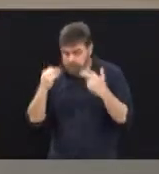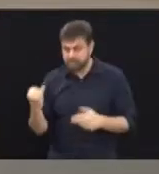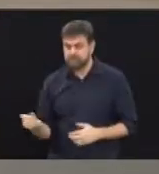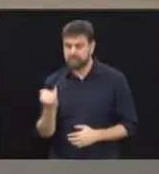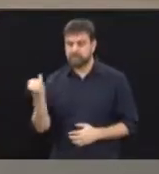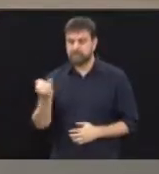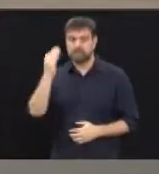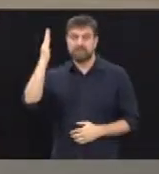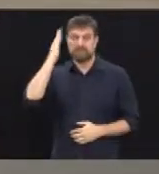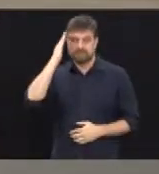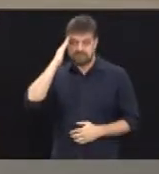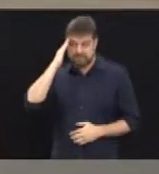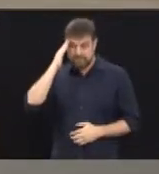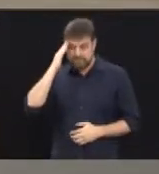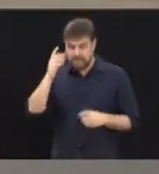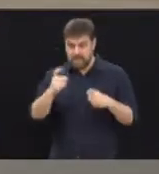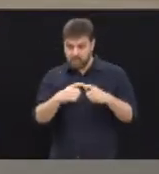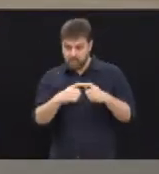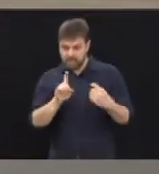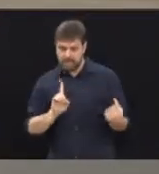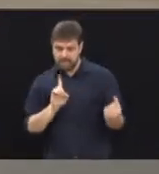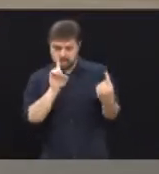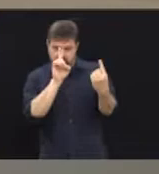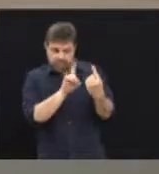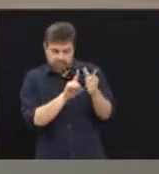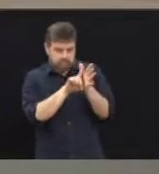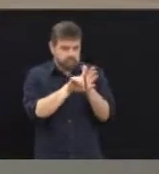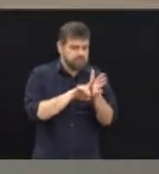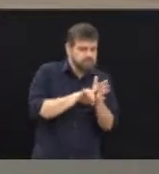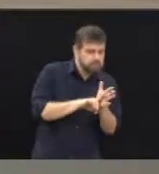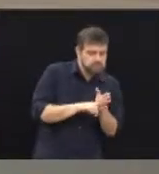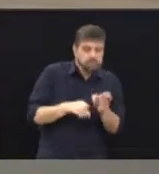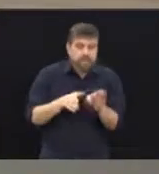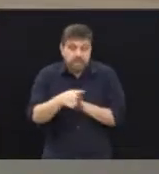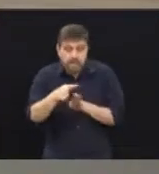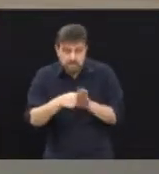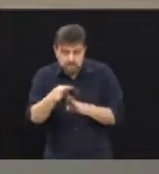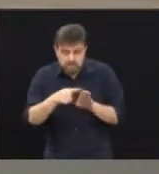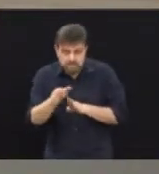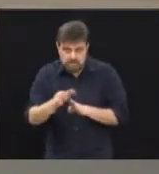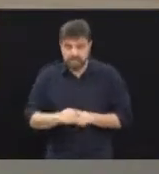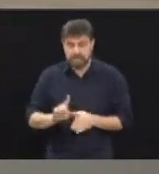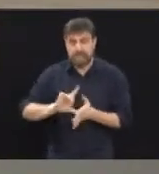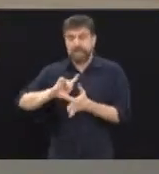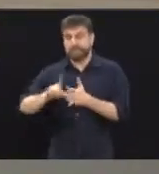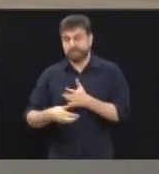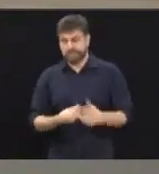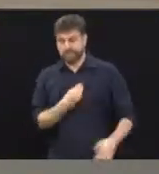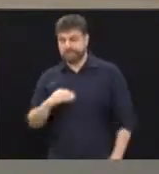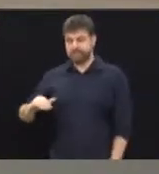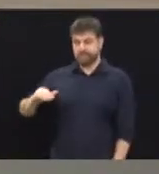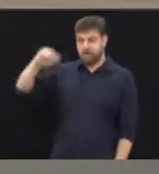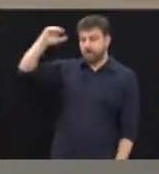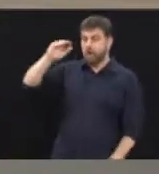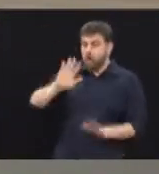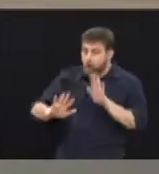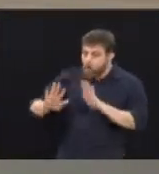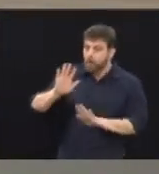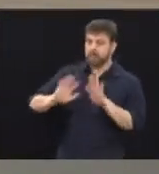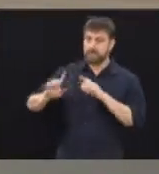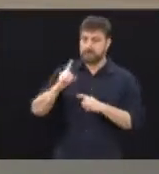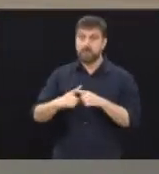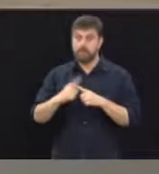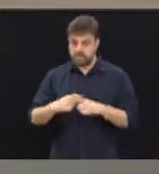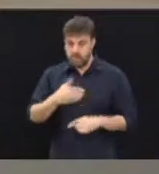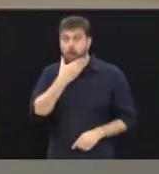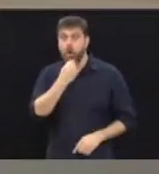essa noção, ir ao pediatra, para o pediatra poder orientar. Em outras fases da vida, a gente tem que tomar muito cuidado,